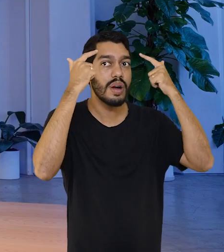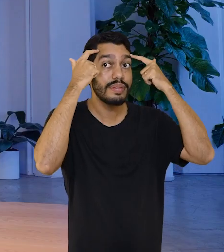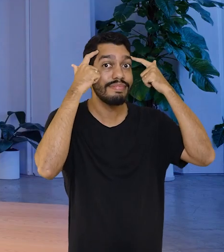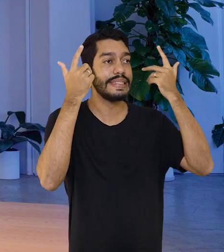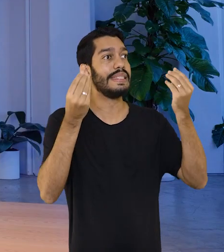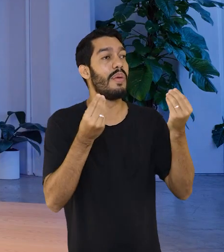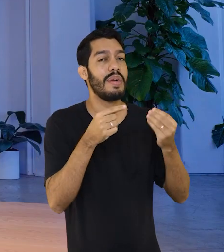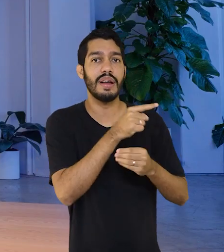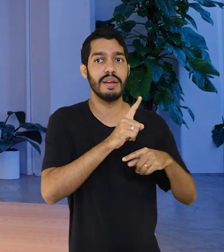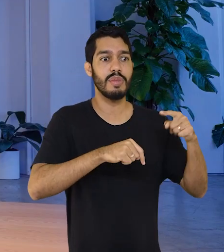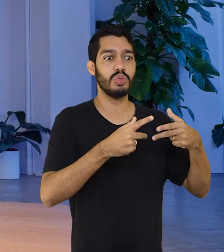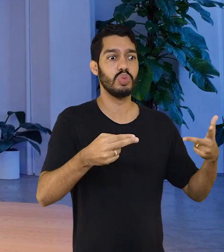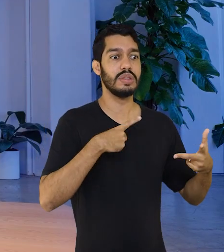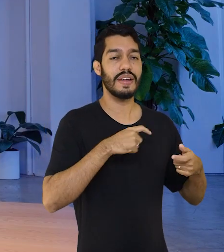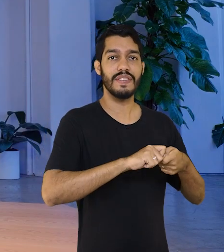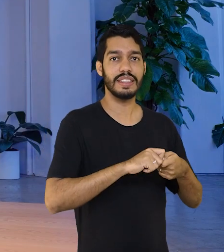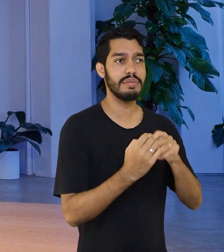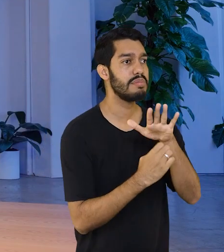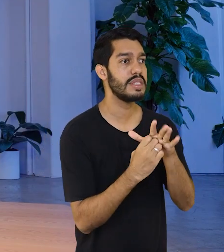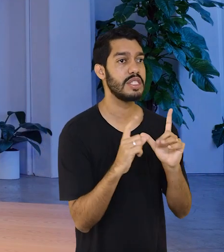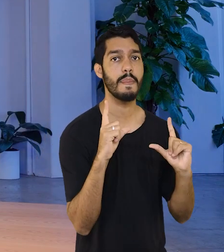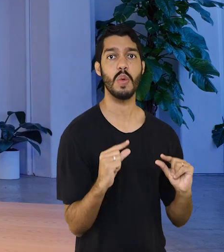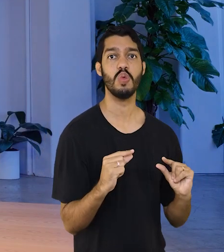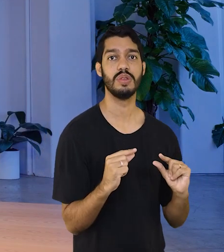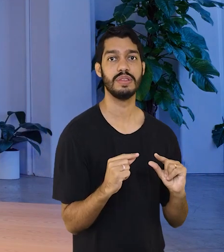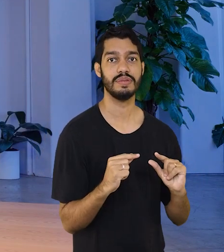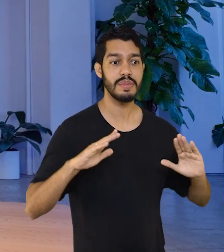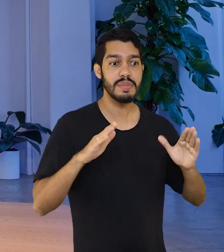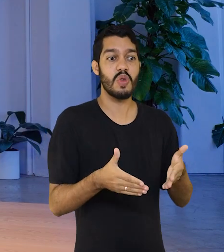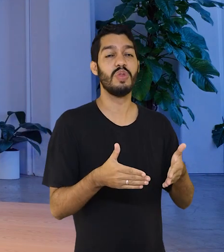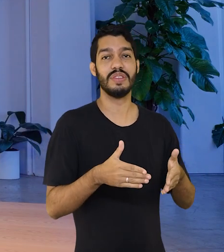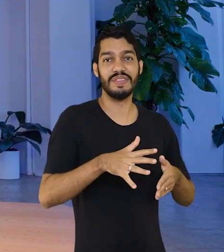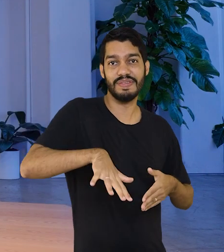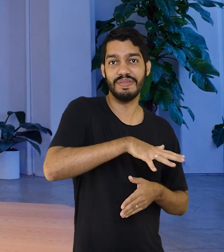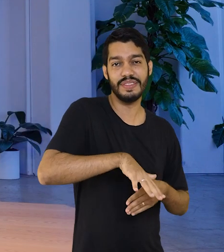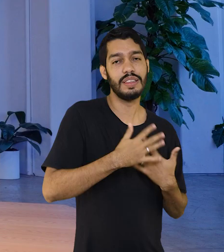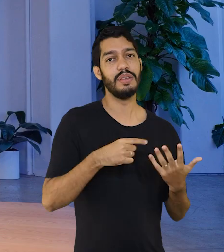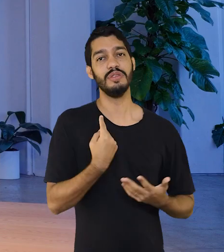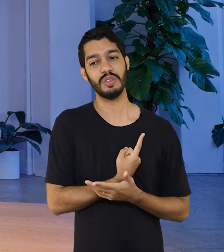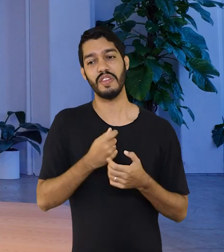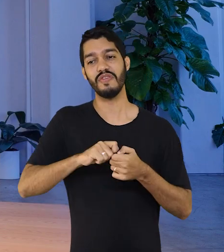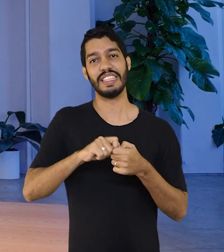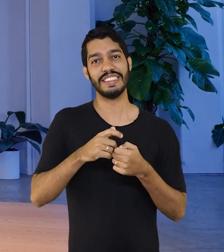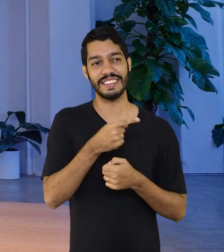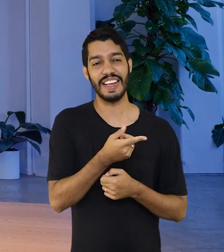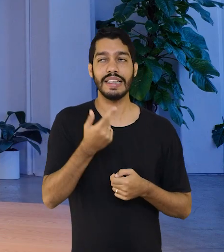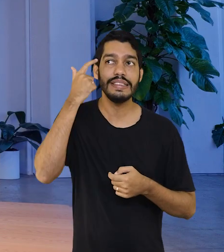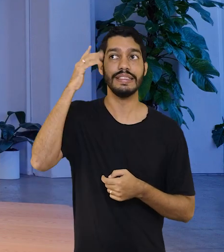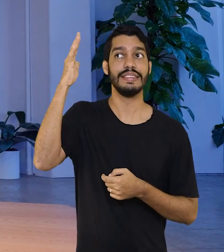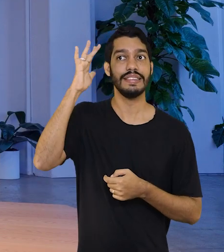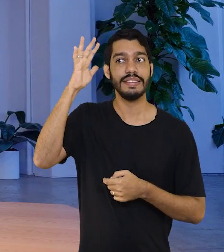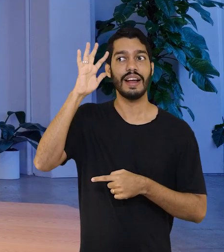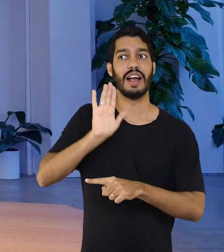soluções para queda de cabelo, e ainda tem poucas empresas e marcas focando nisso aí. Então imagina que é isso que a gente faz em